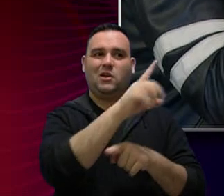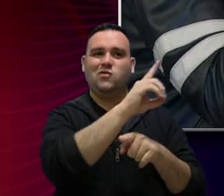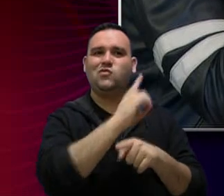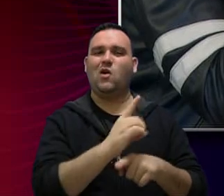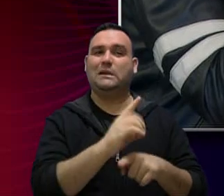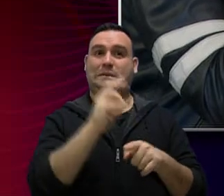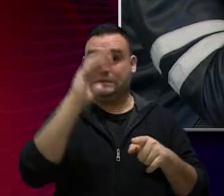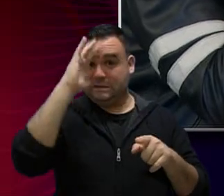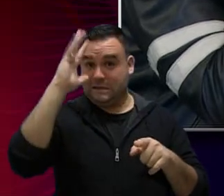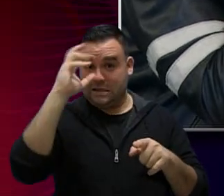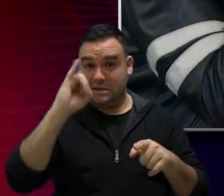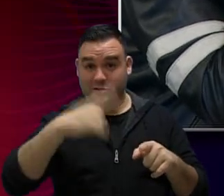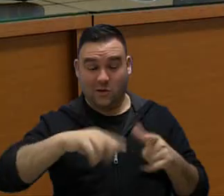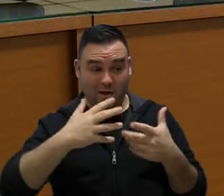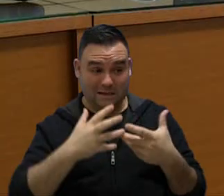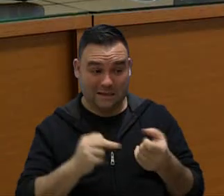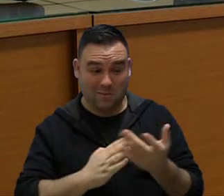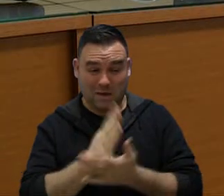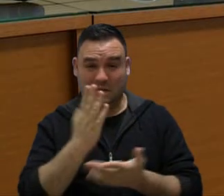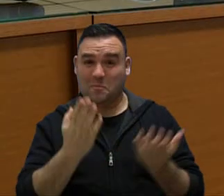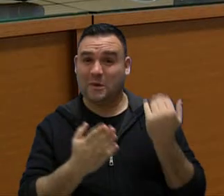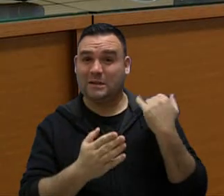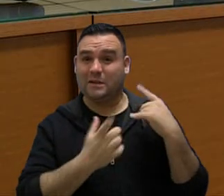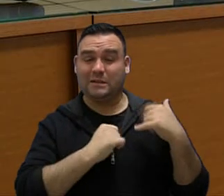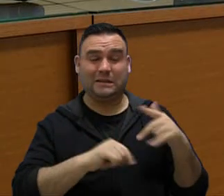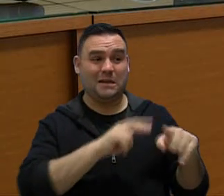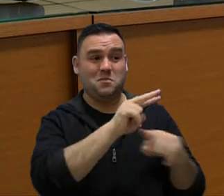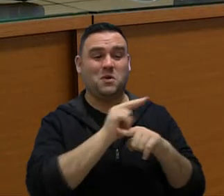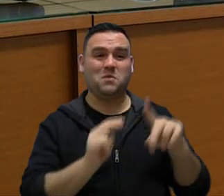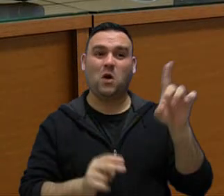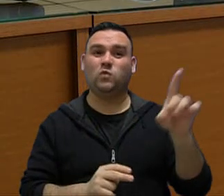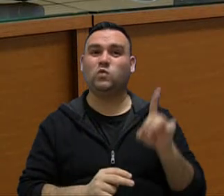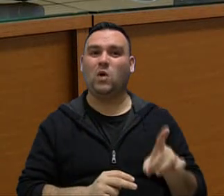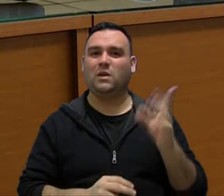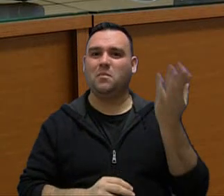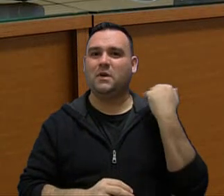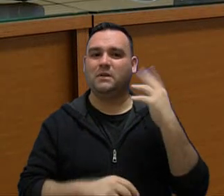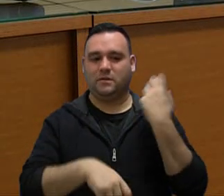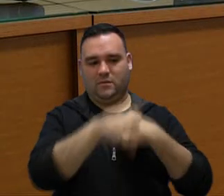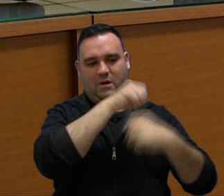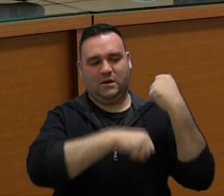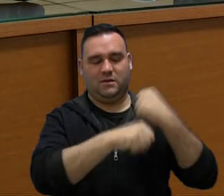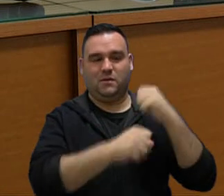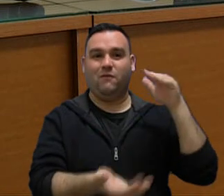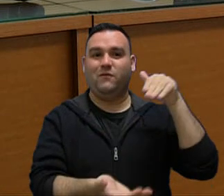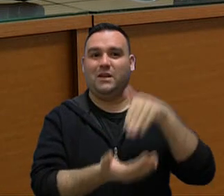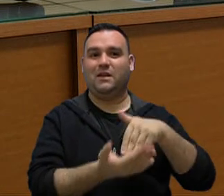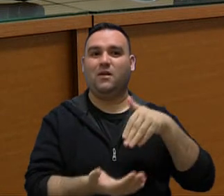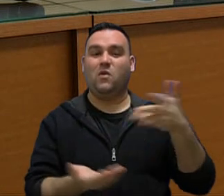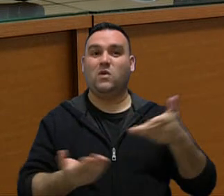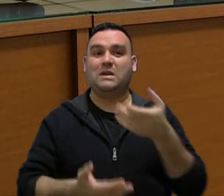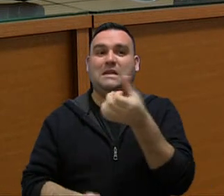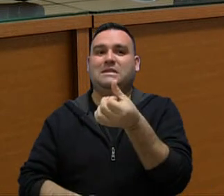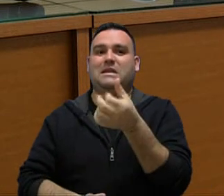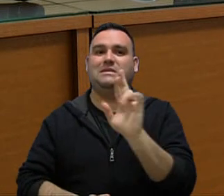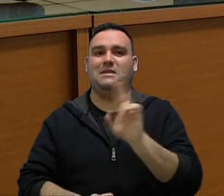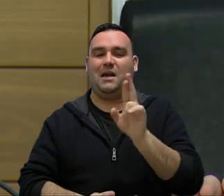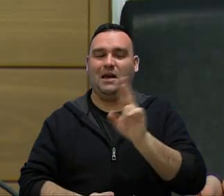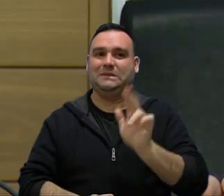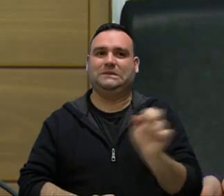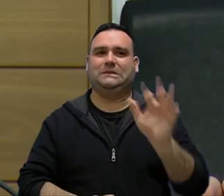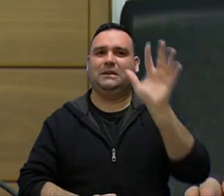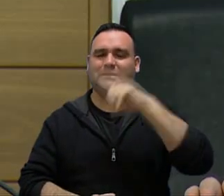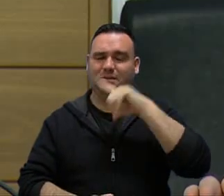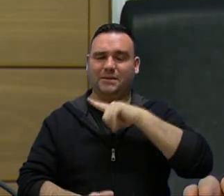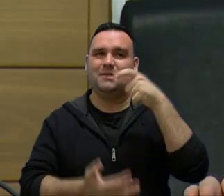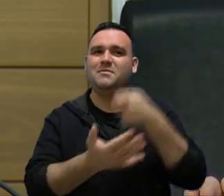imagine se não estivéssemos aprovado empréstimo em dólar naquela época final do ano retrasado já r$6 qual é o da